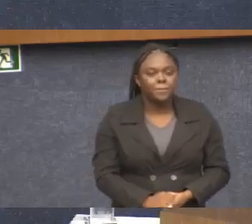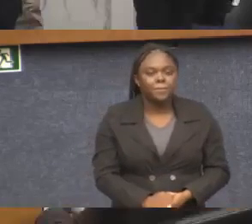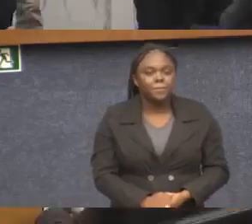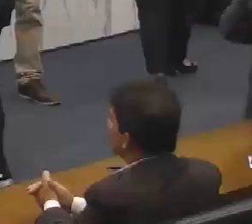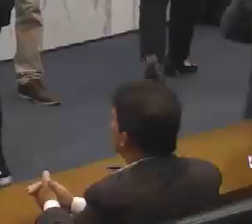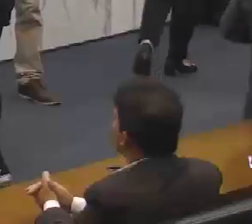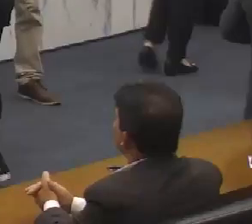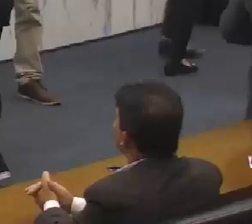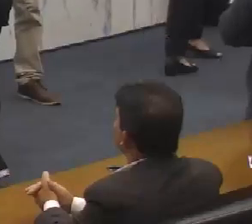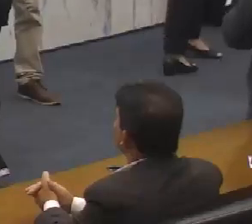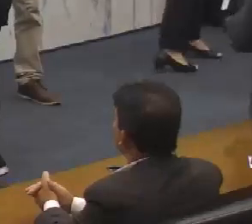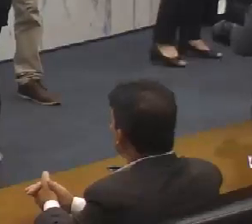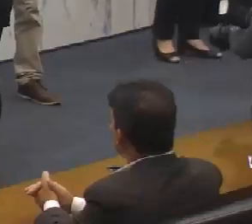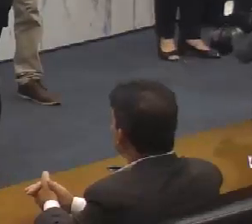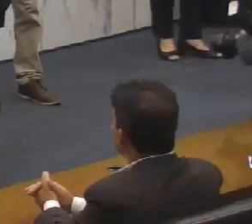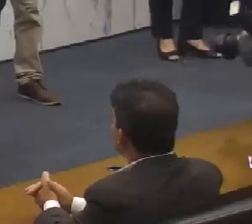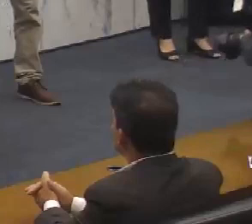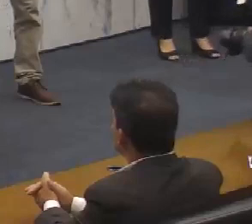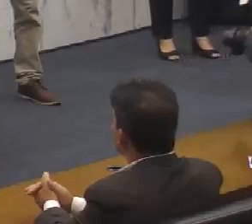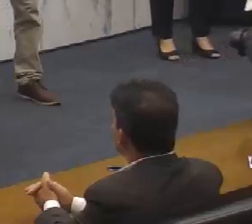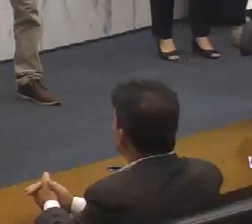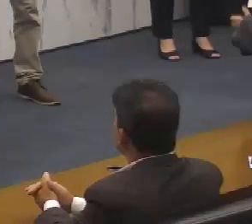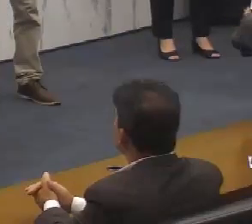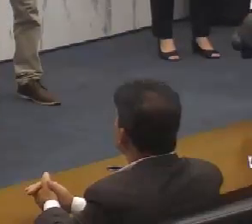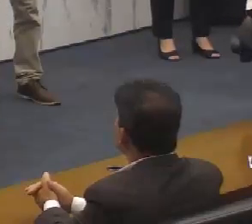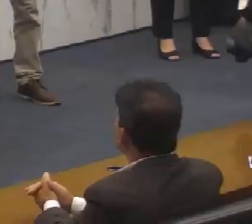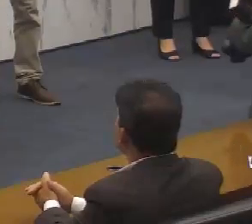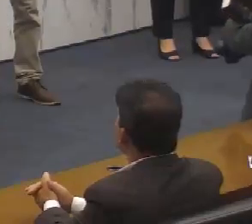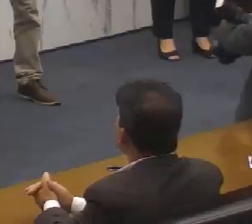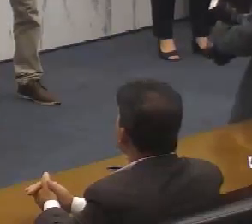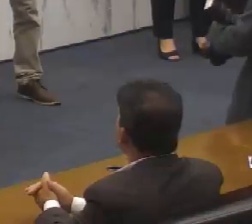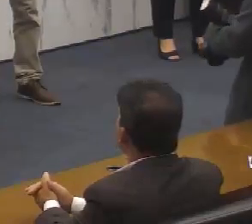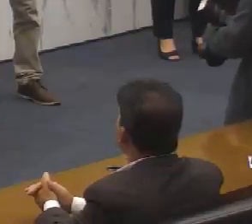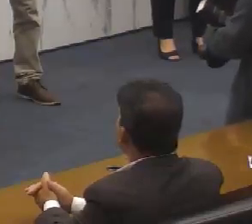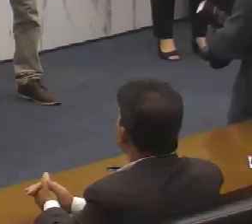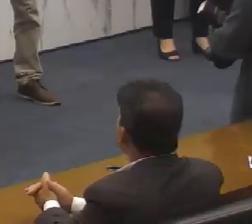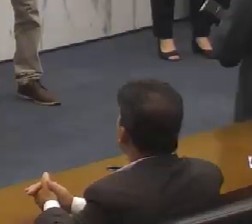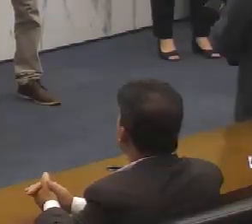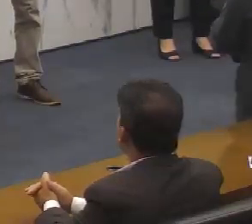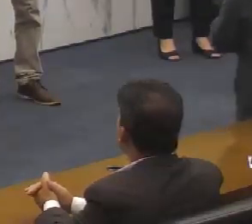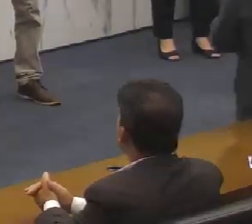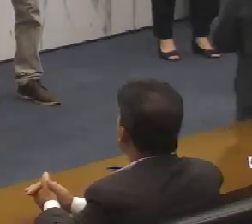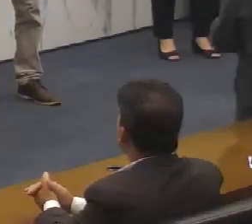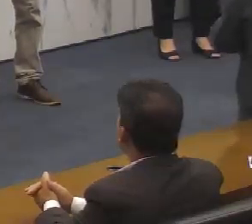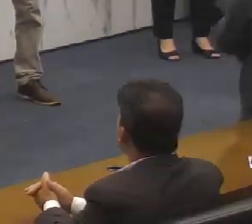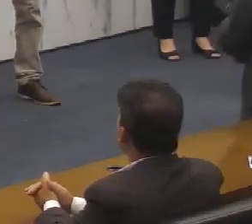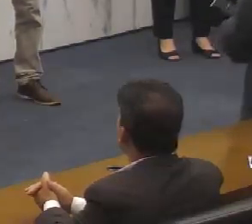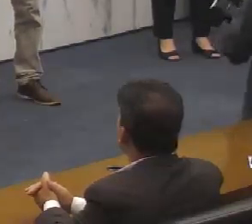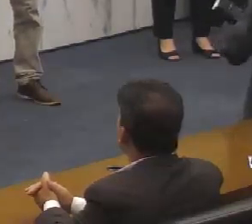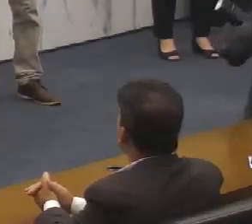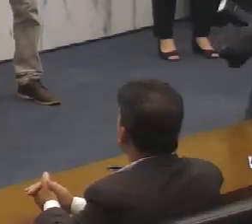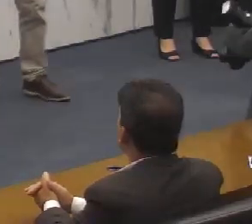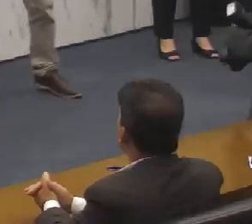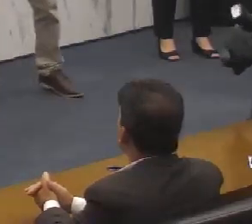Laia, laia, laia, laia, laia.